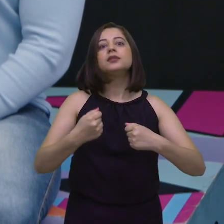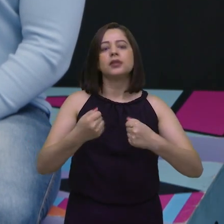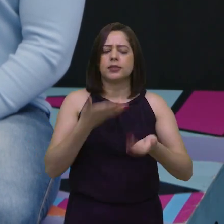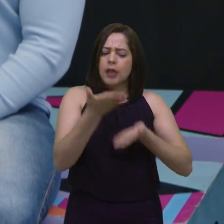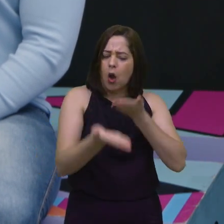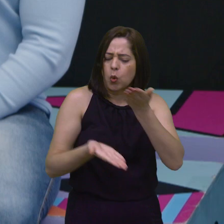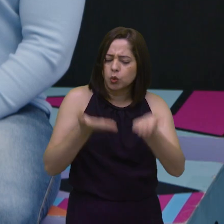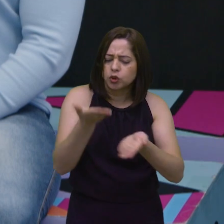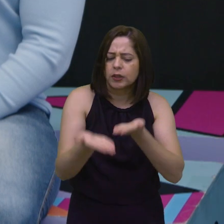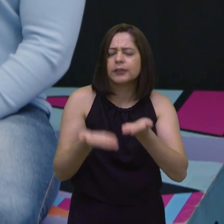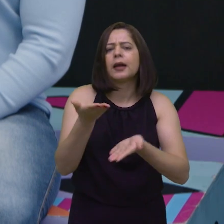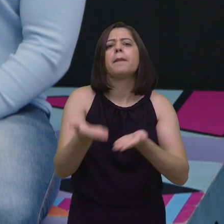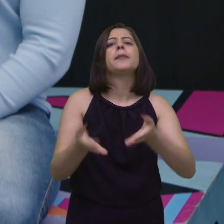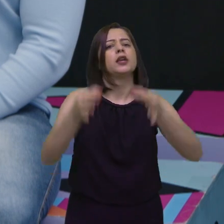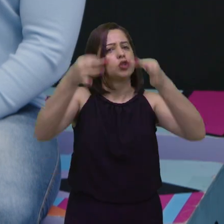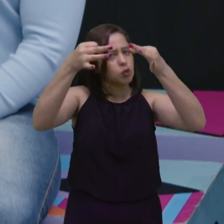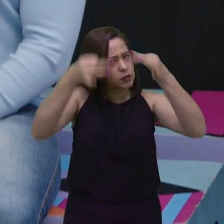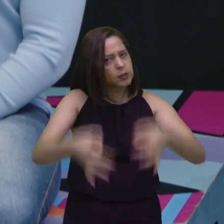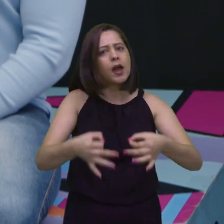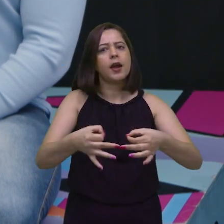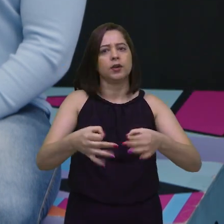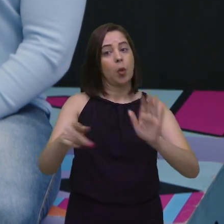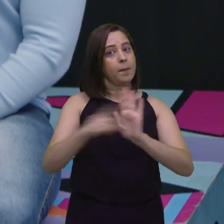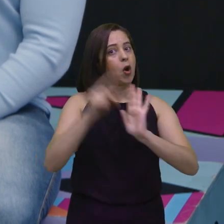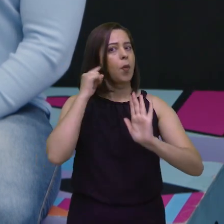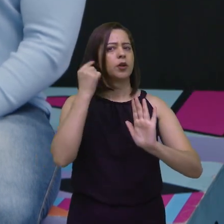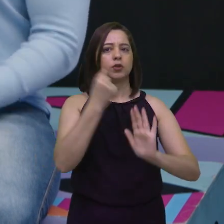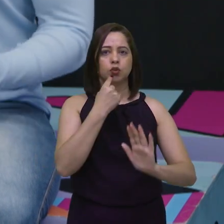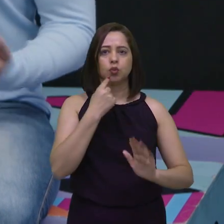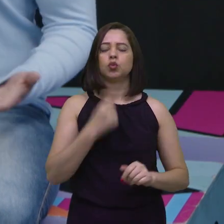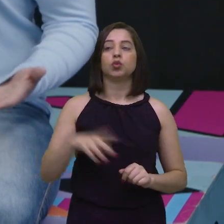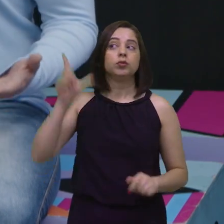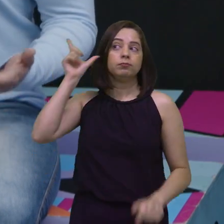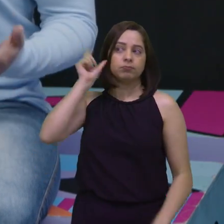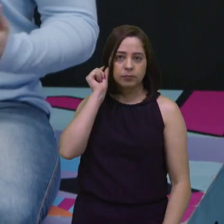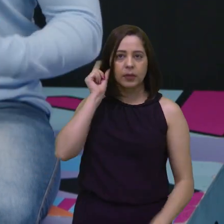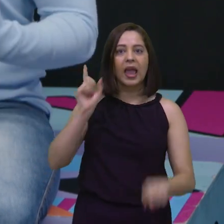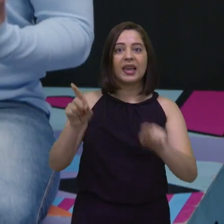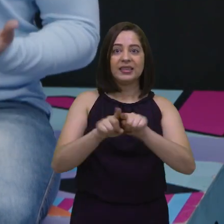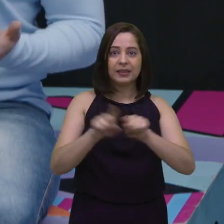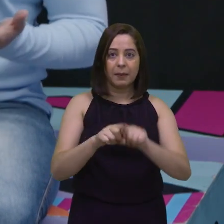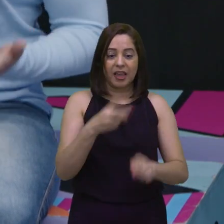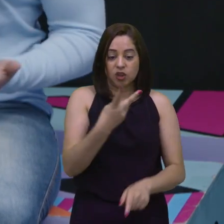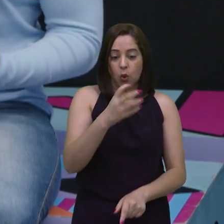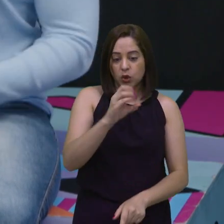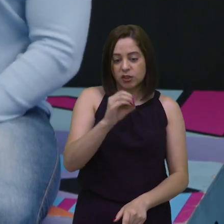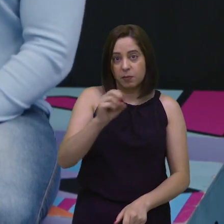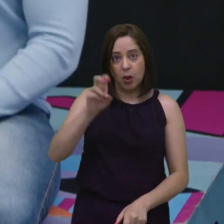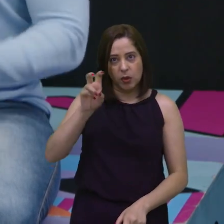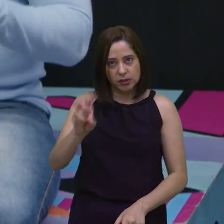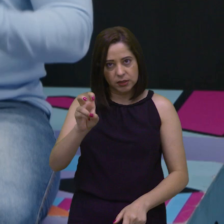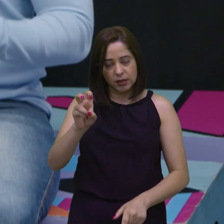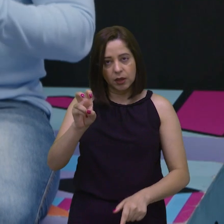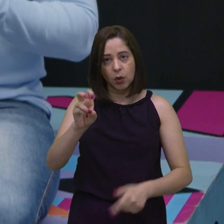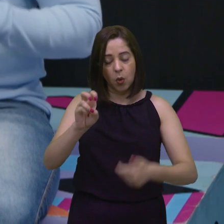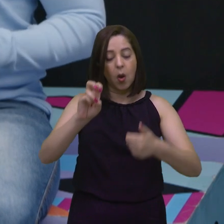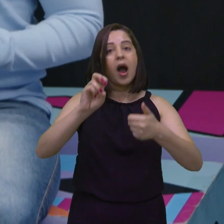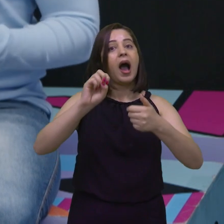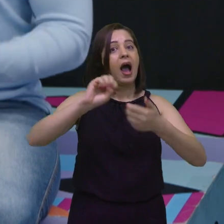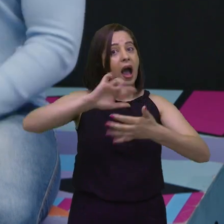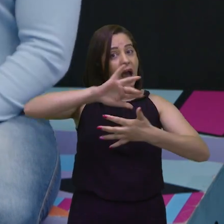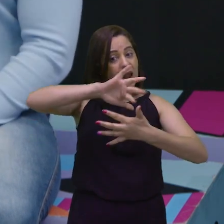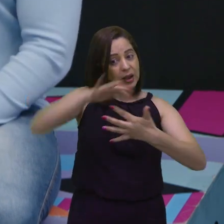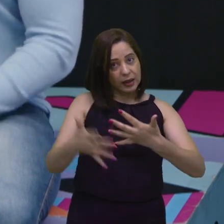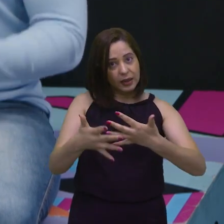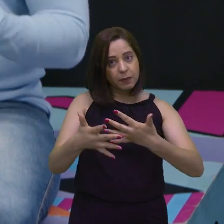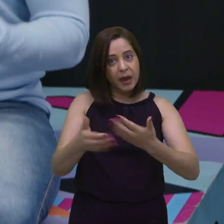e tratamento adequado às pessoas com deficiência auditiva. Além disso, desde 2005, Libras é disciplina obrigatória